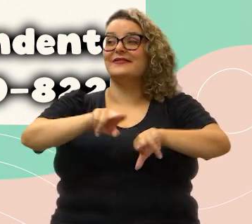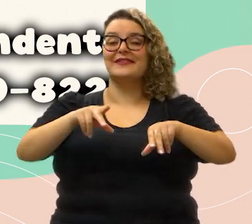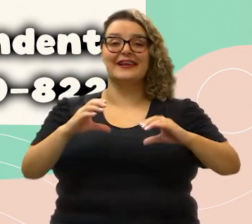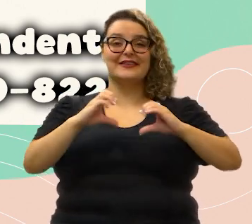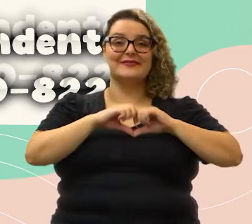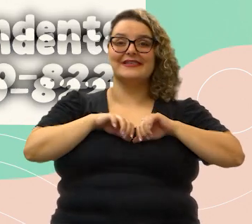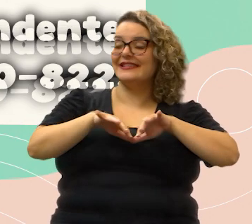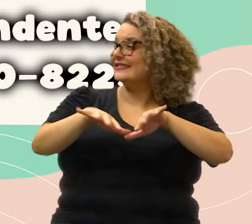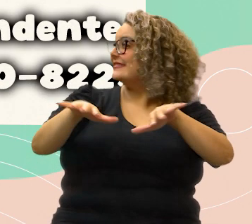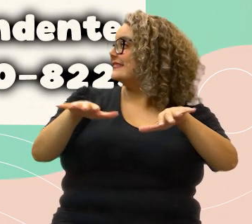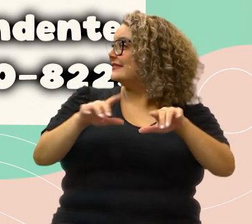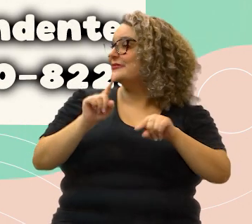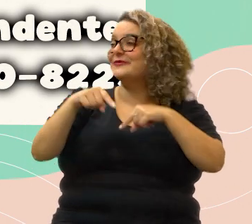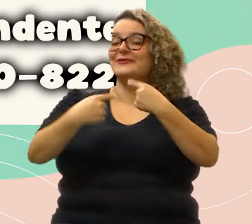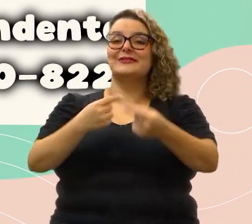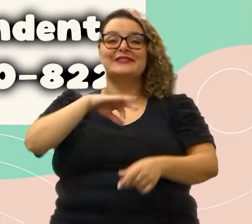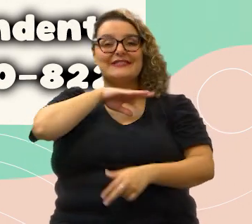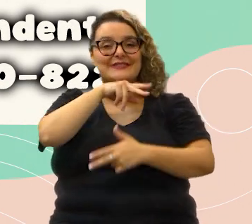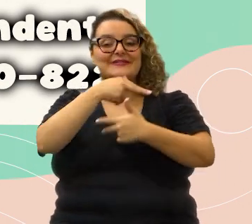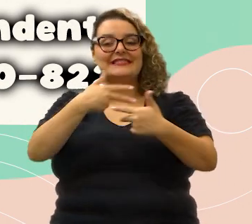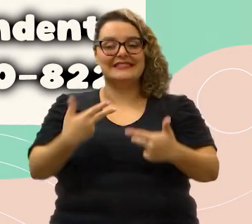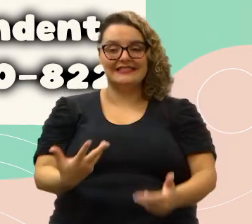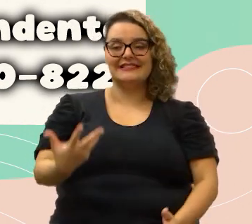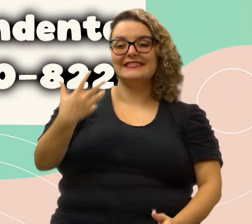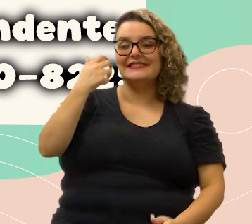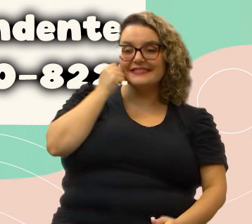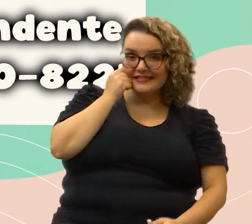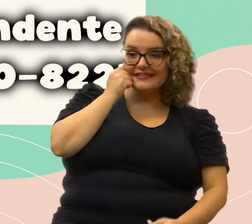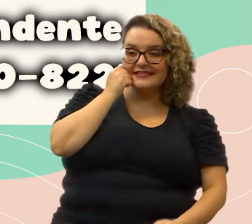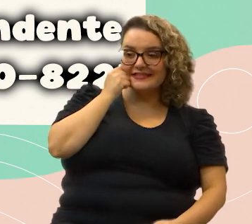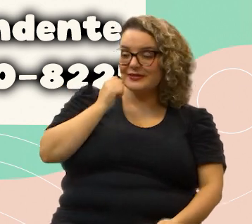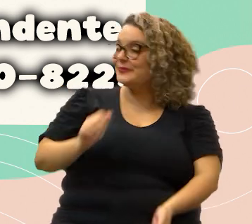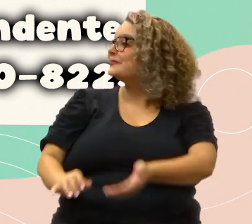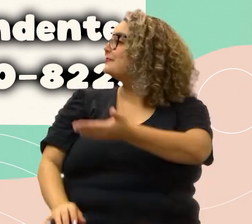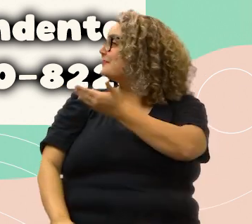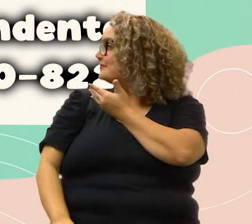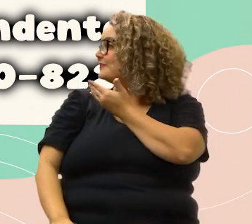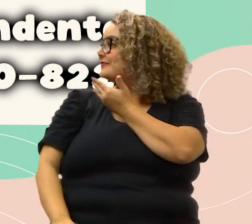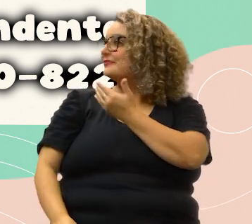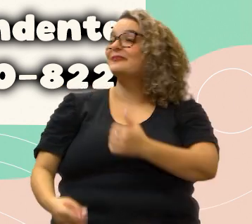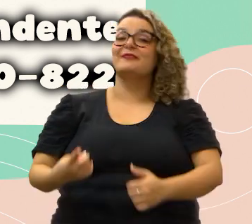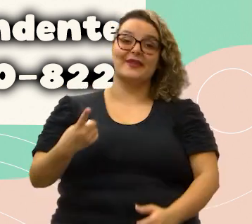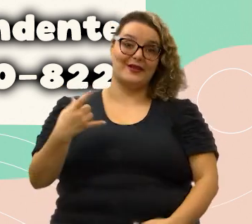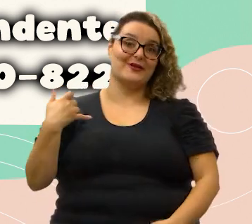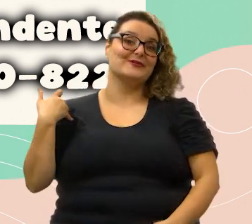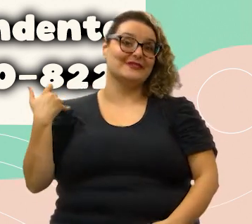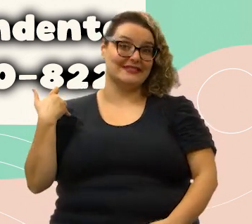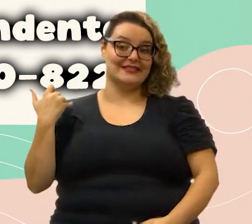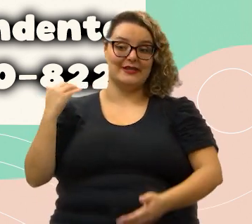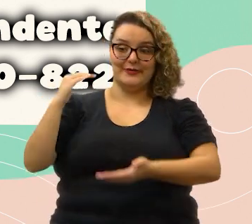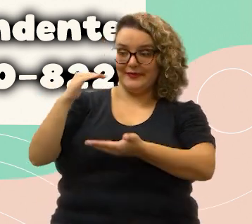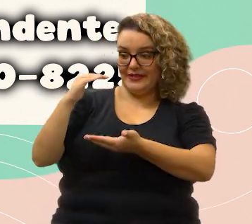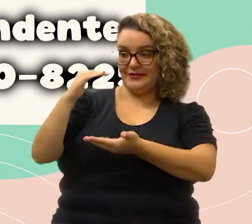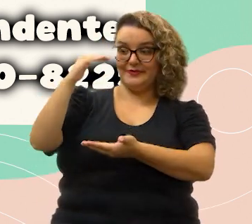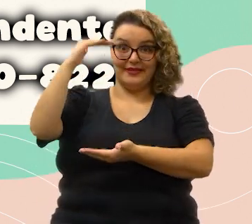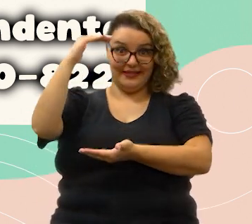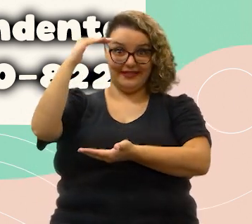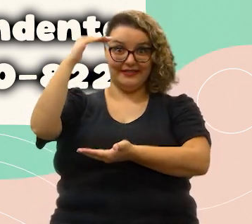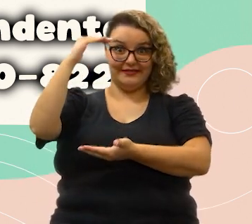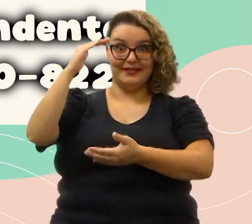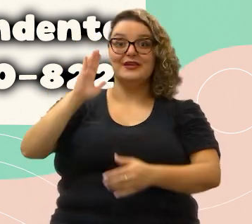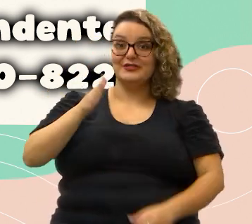amor. Outro bichinho precisando de adoção é o Theo. Tem 1 ano, é de porte médio para